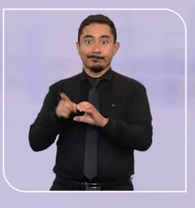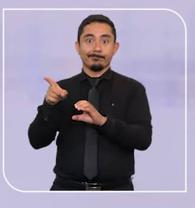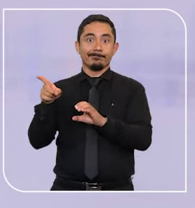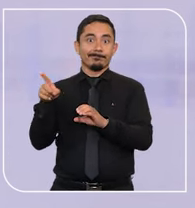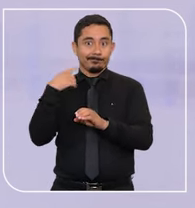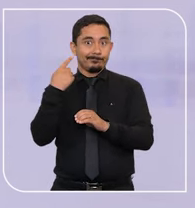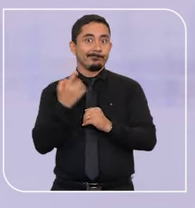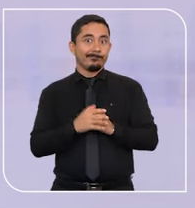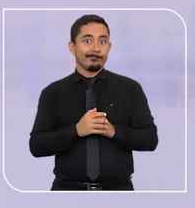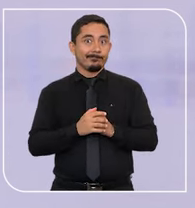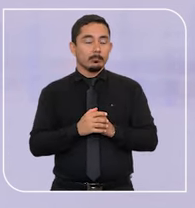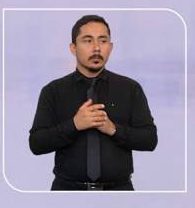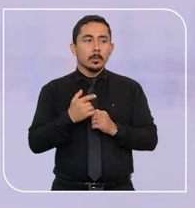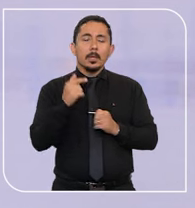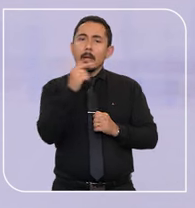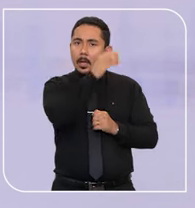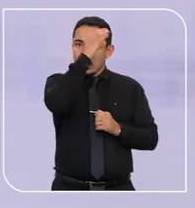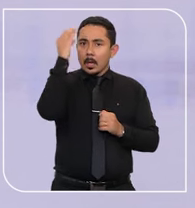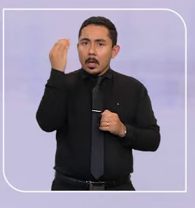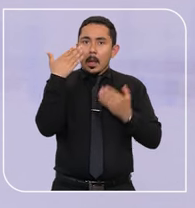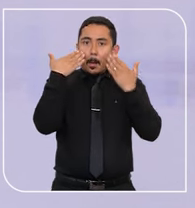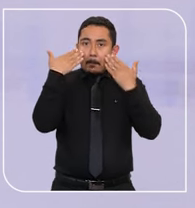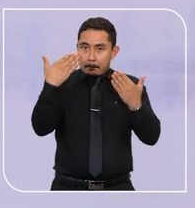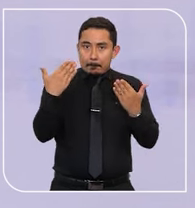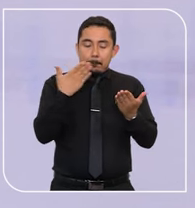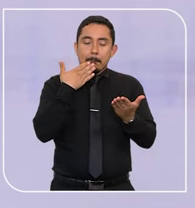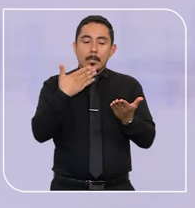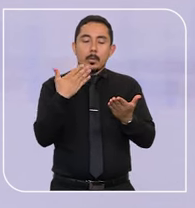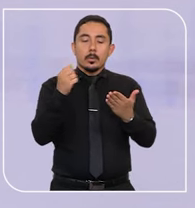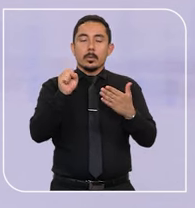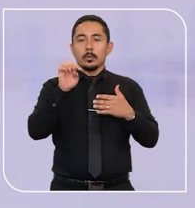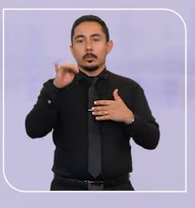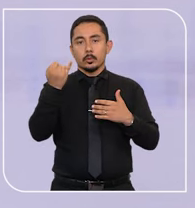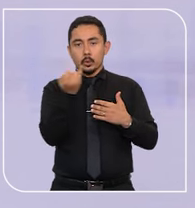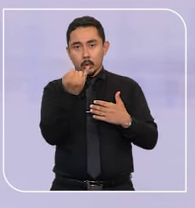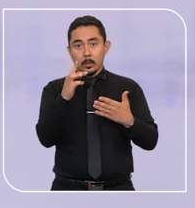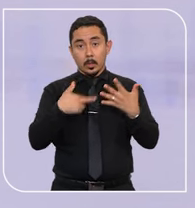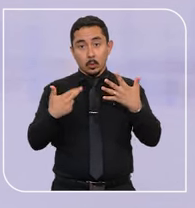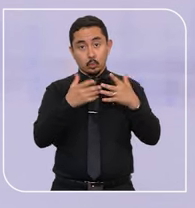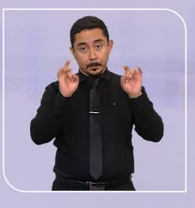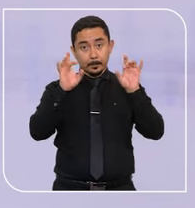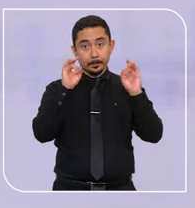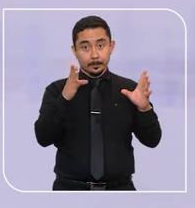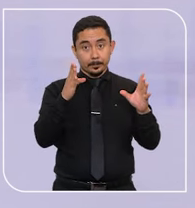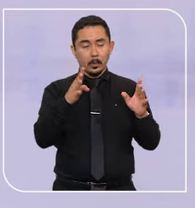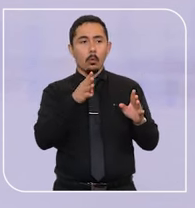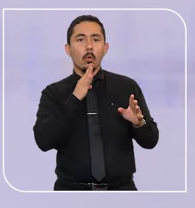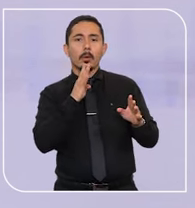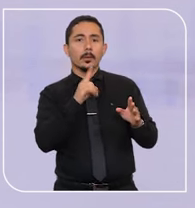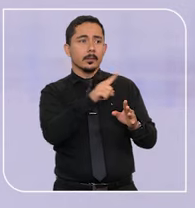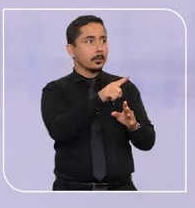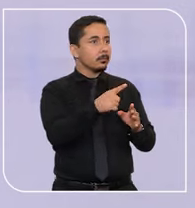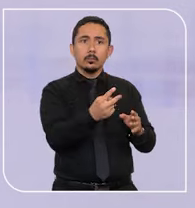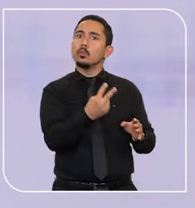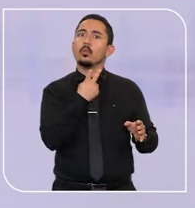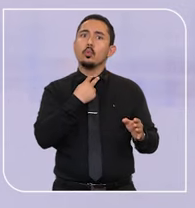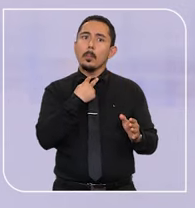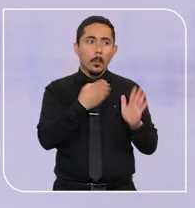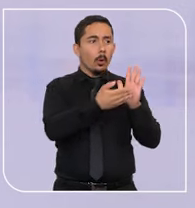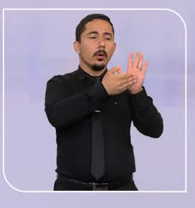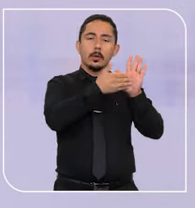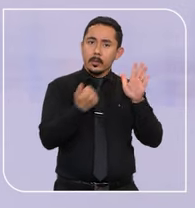advogada o ex-cliente então Apresentou um recurso especial ao STJ pedindo que fosse reconhecida a